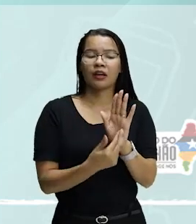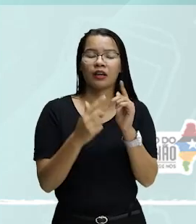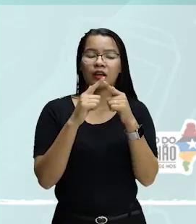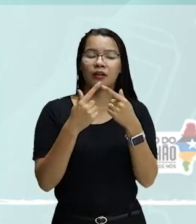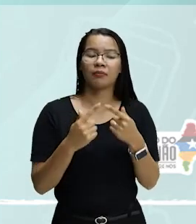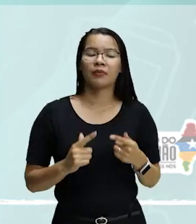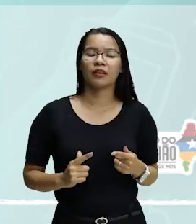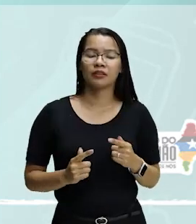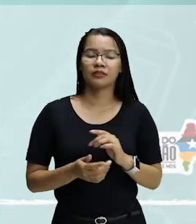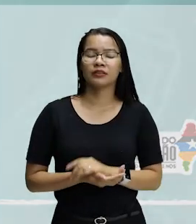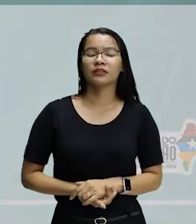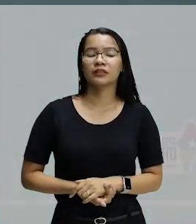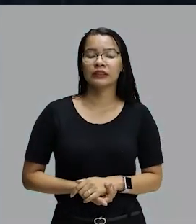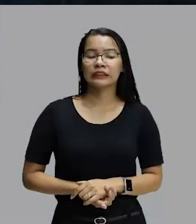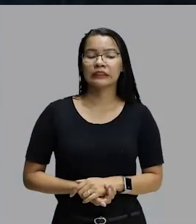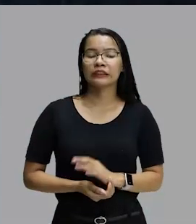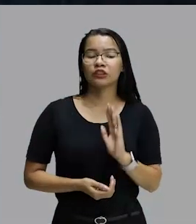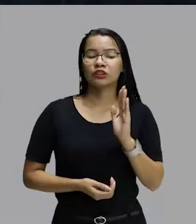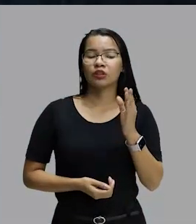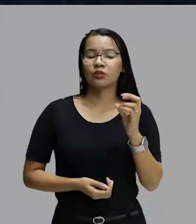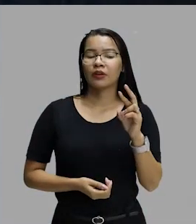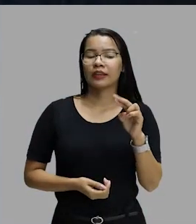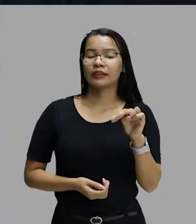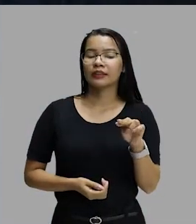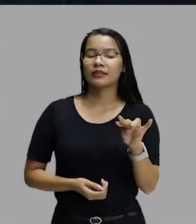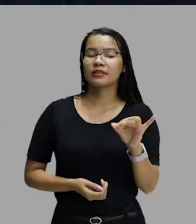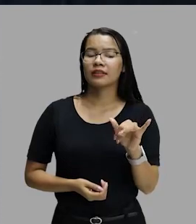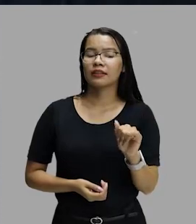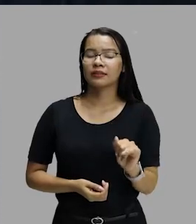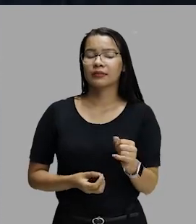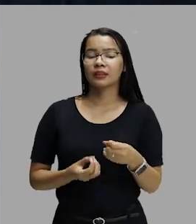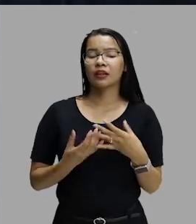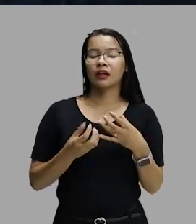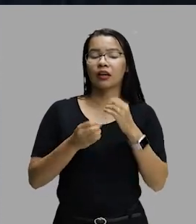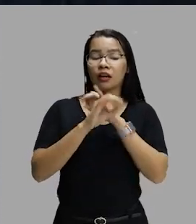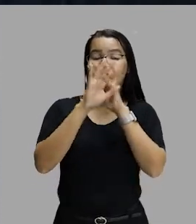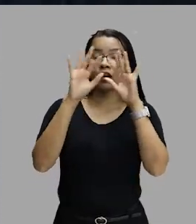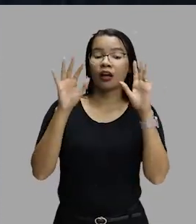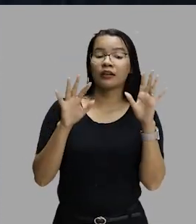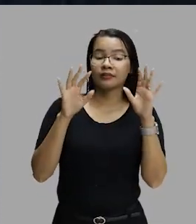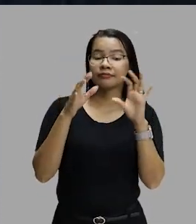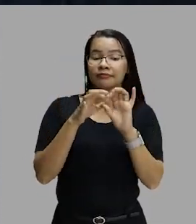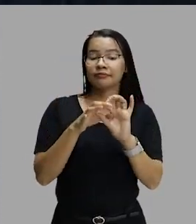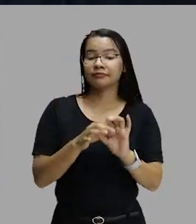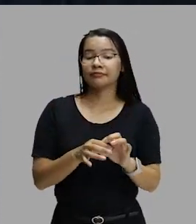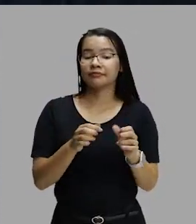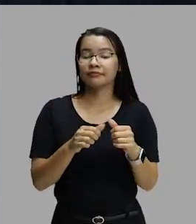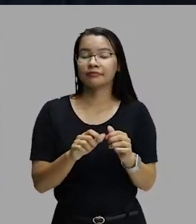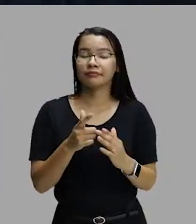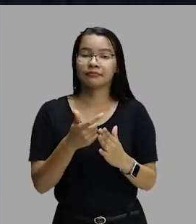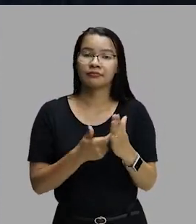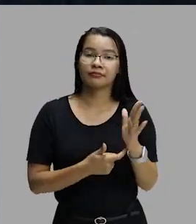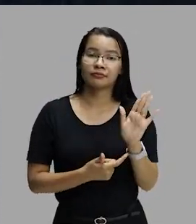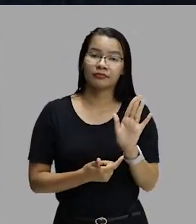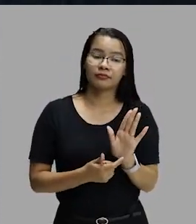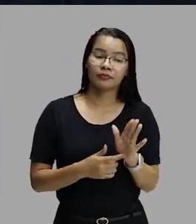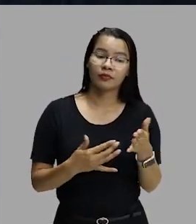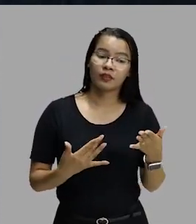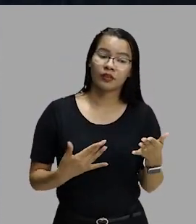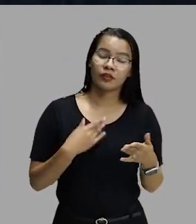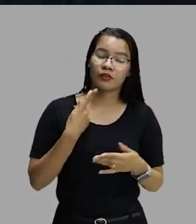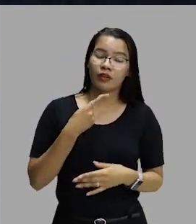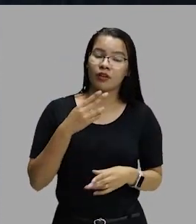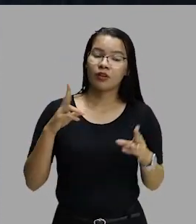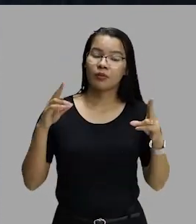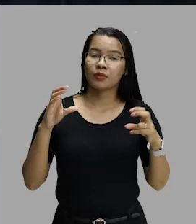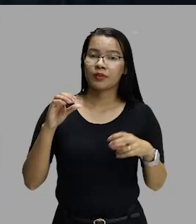sendo inserido no texto. Olha só, quando eu falo de coesão, eu preciso trabalhar a questão gramatical, colocar os complementos